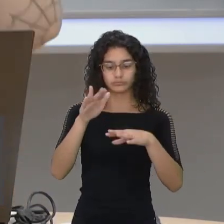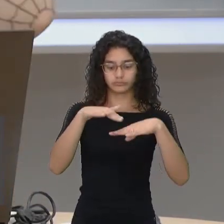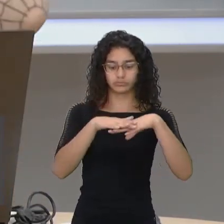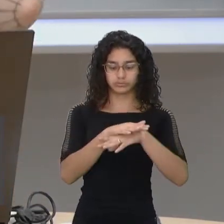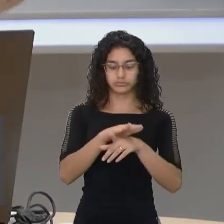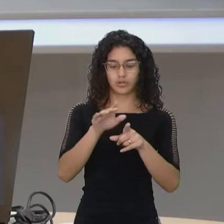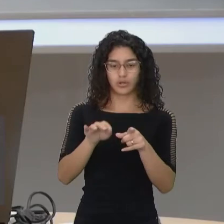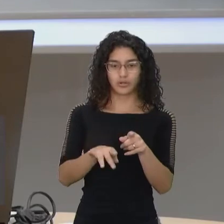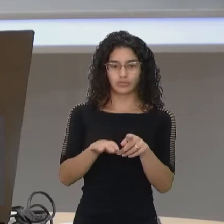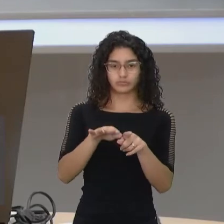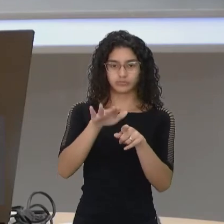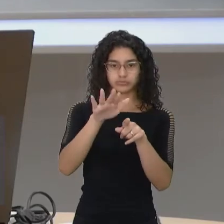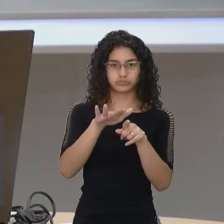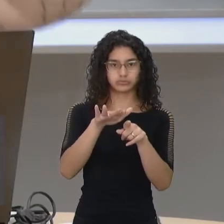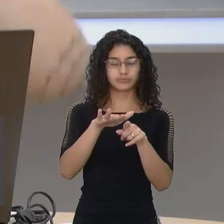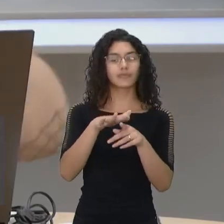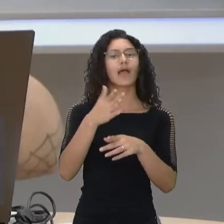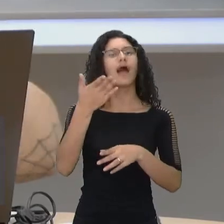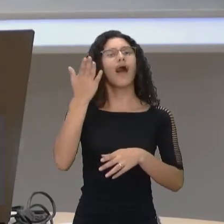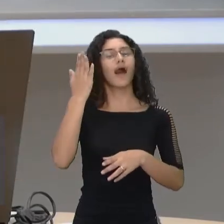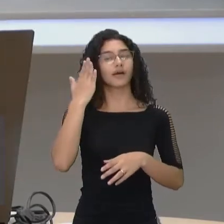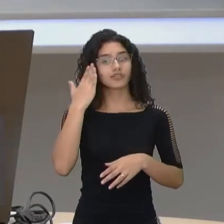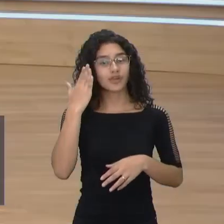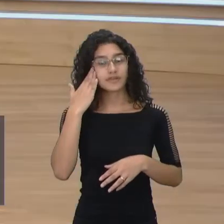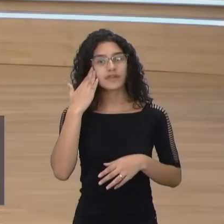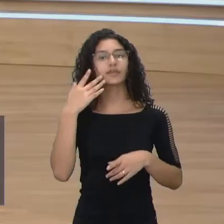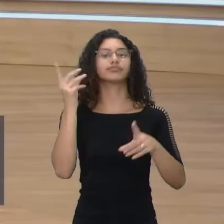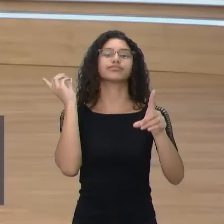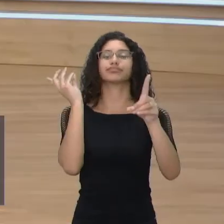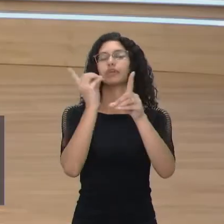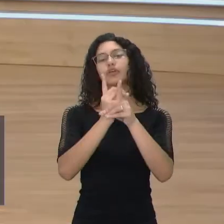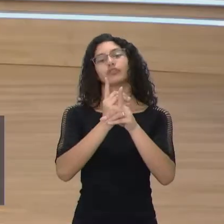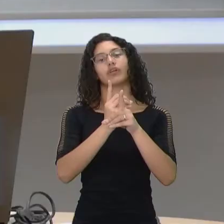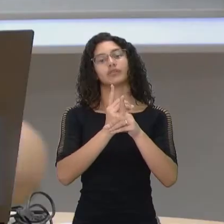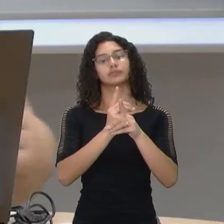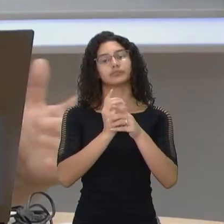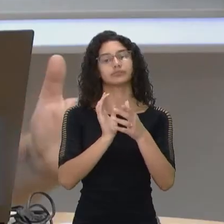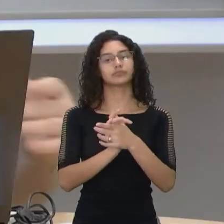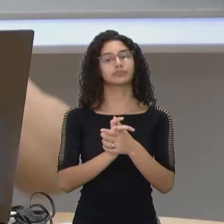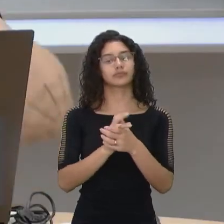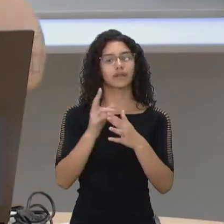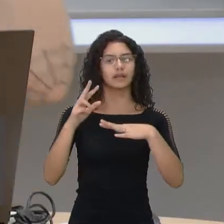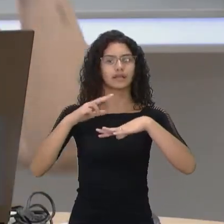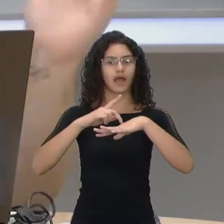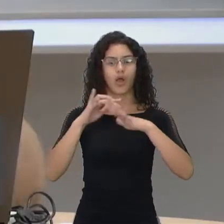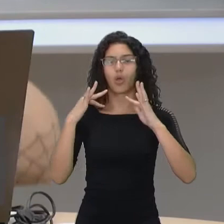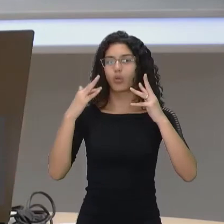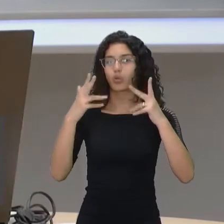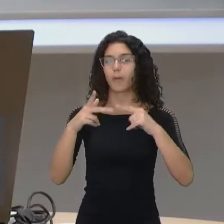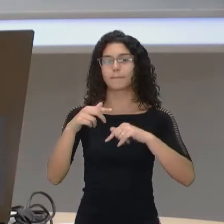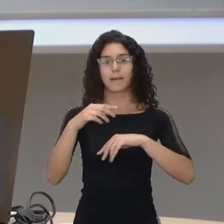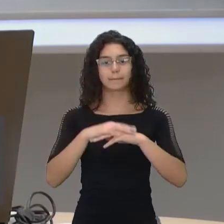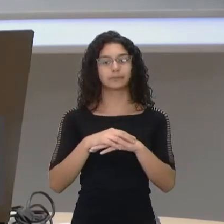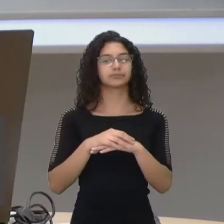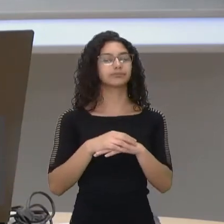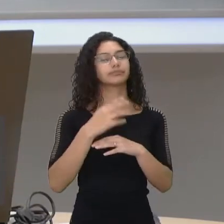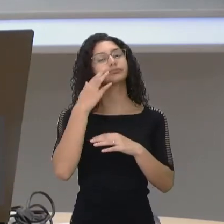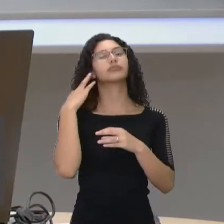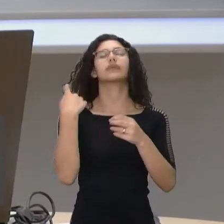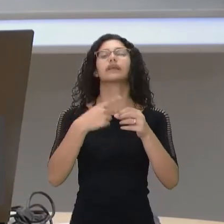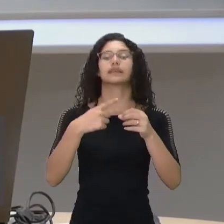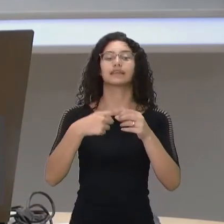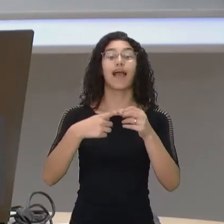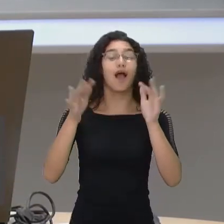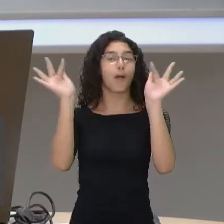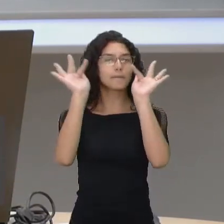falou: Eureka! Que é grego para descobrir, né? E aí ele saiu todo peladão pela cidade, correndo de tão feliz